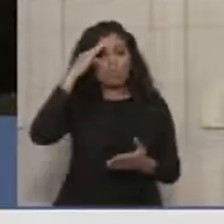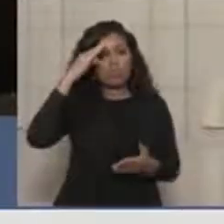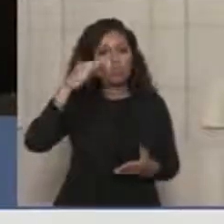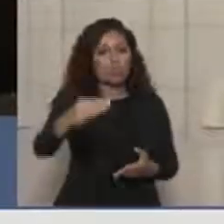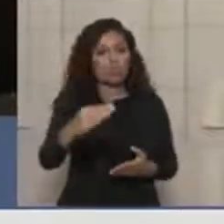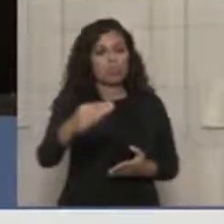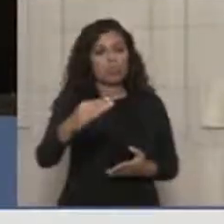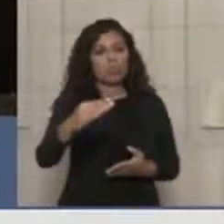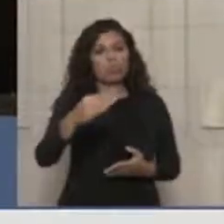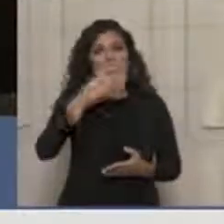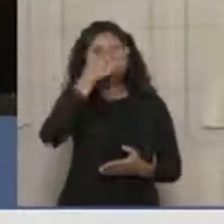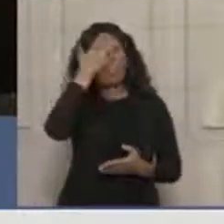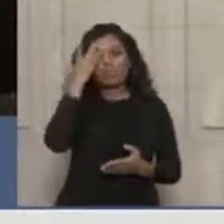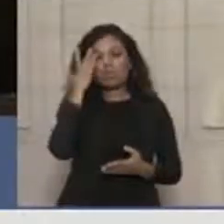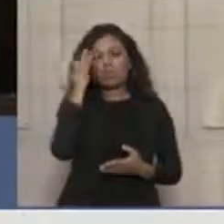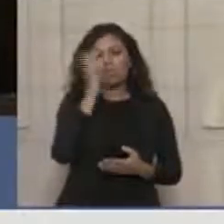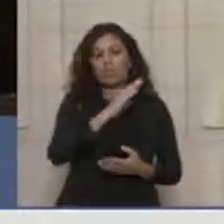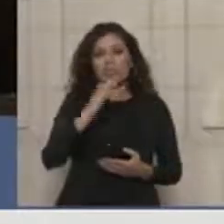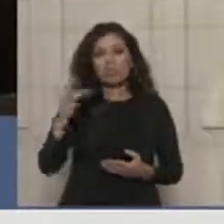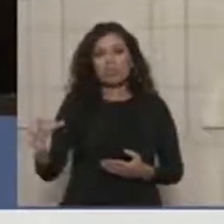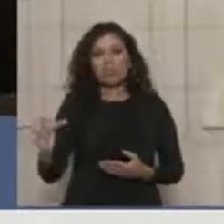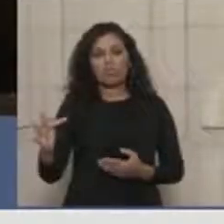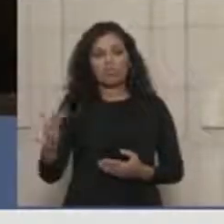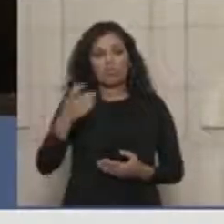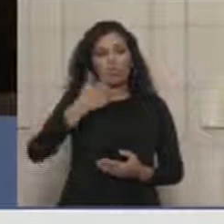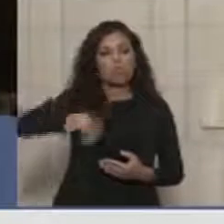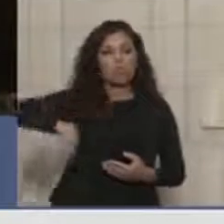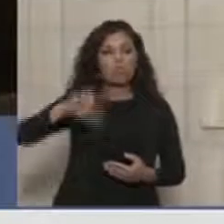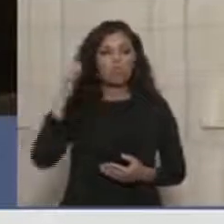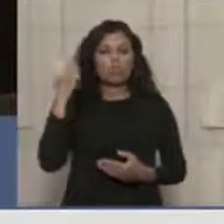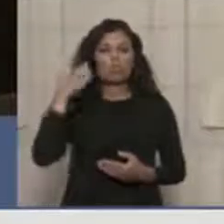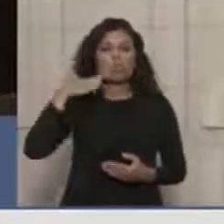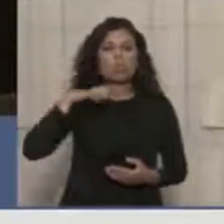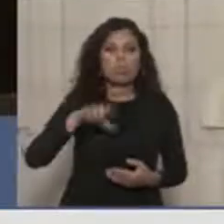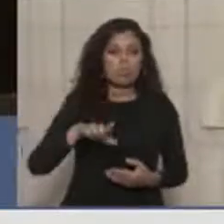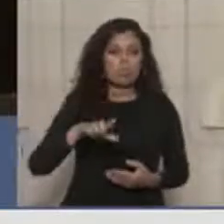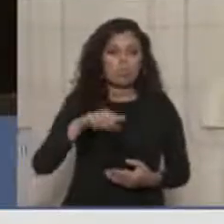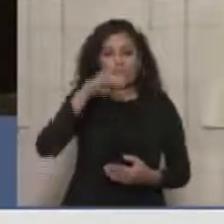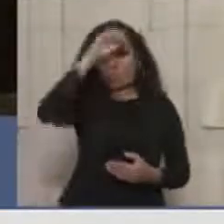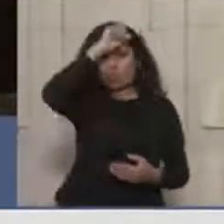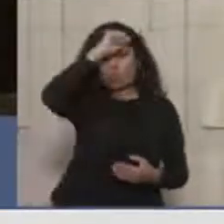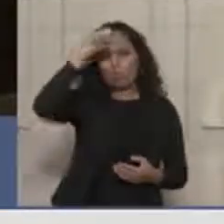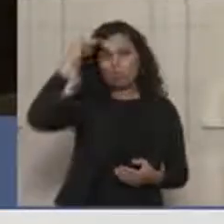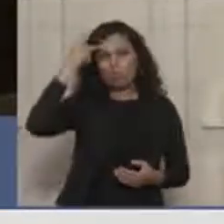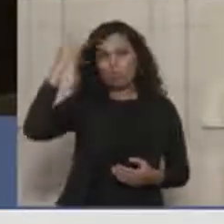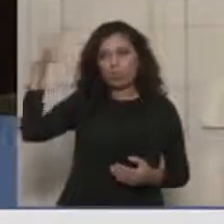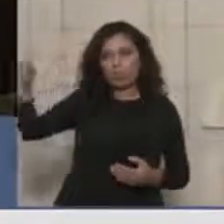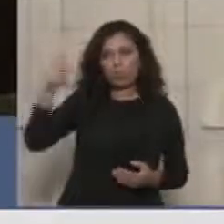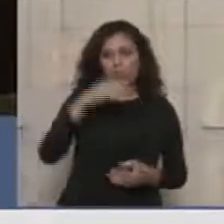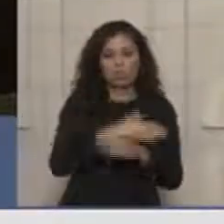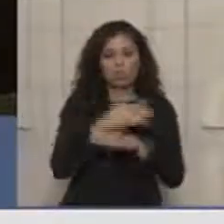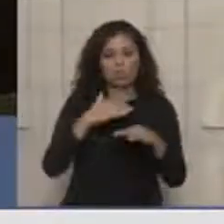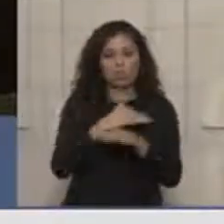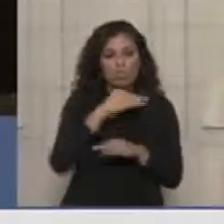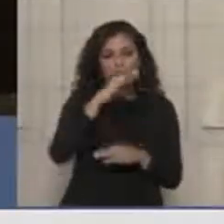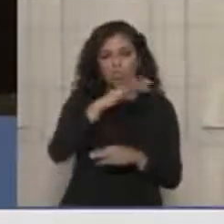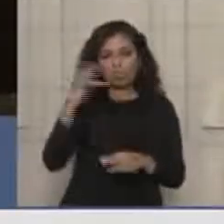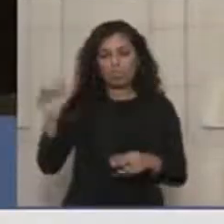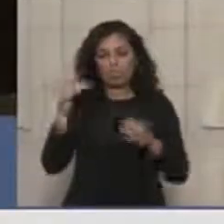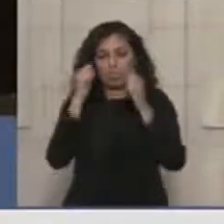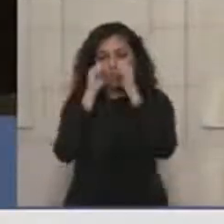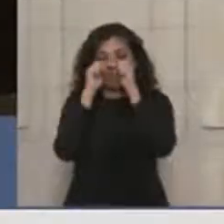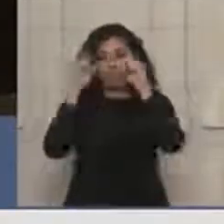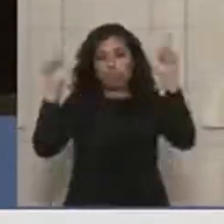fundamentais dos cidadãos de Cabo Frio, conseguimos que o prefeito de Cabo Frio abrisse seus